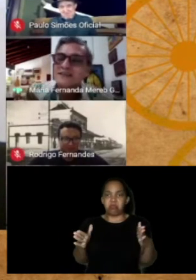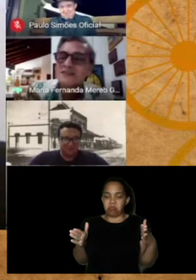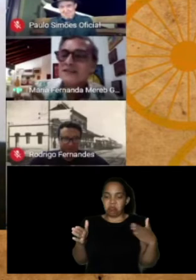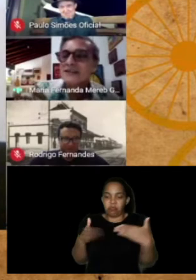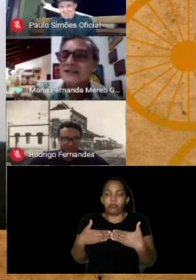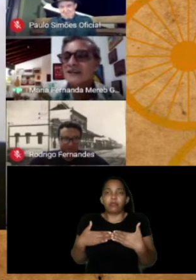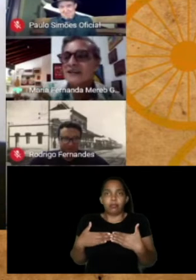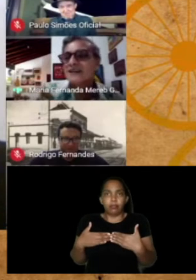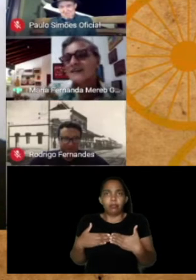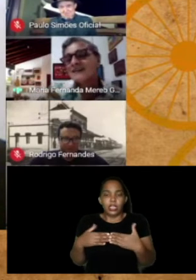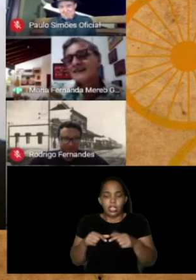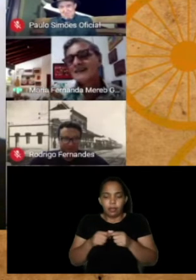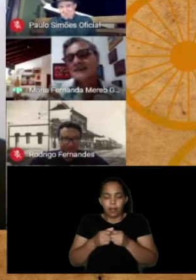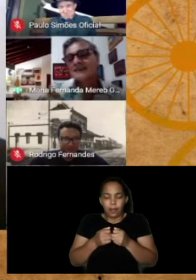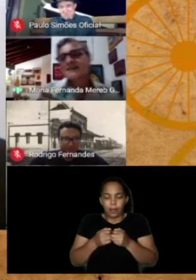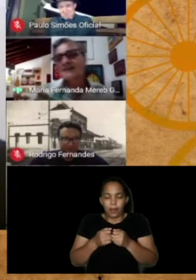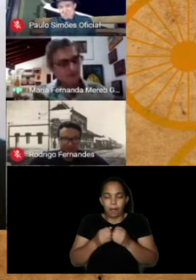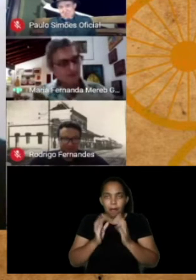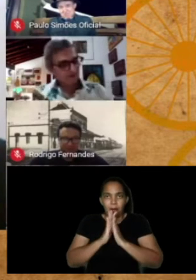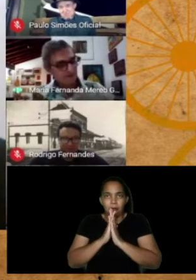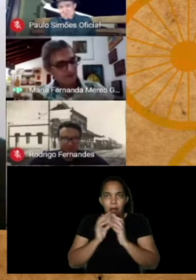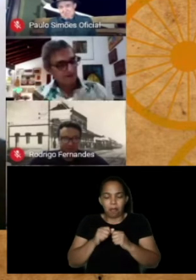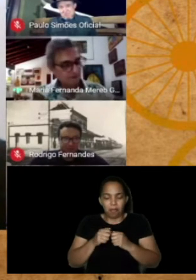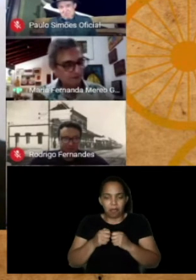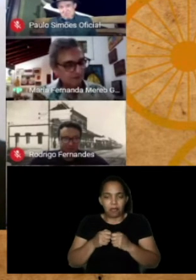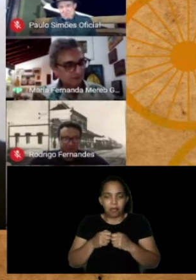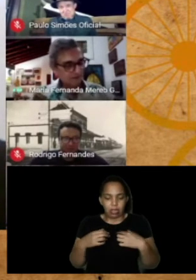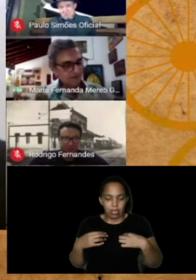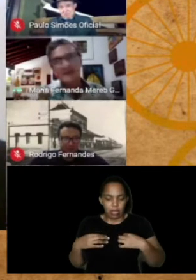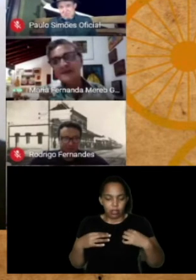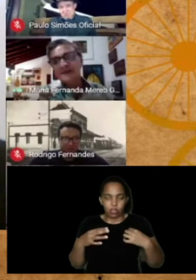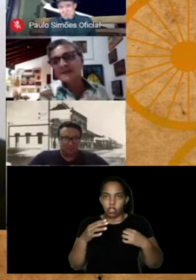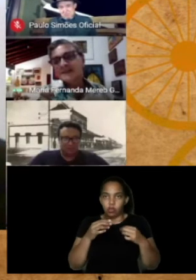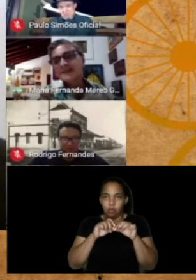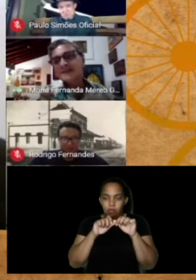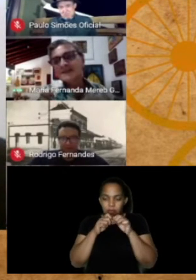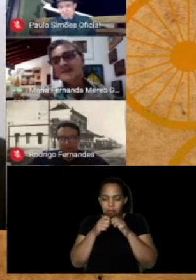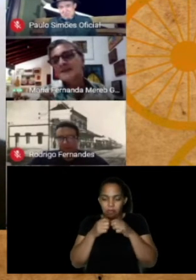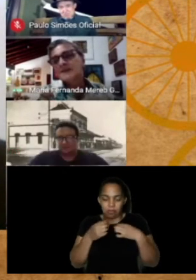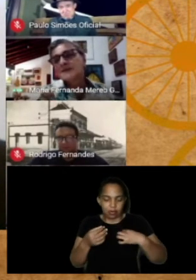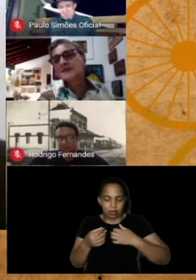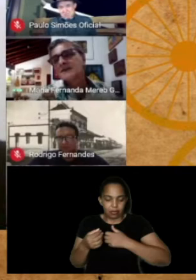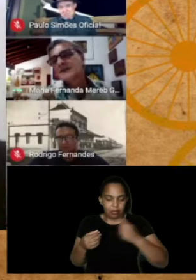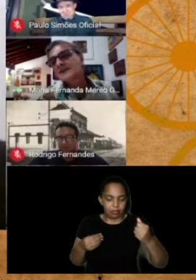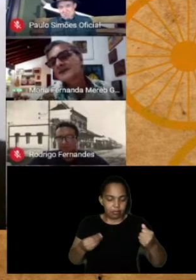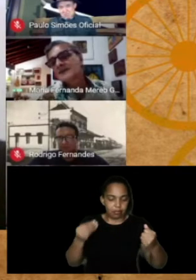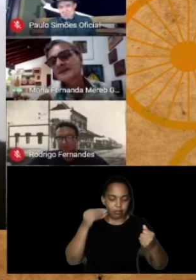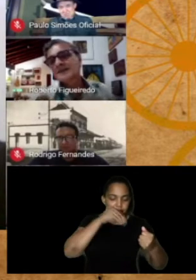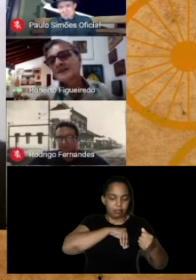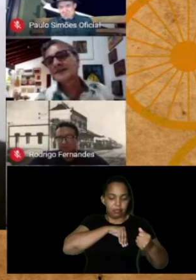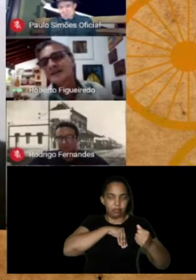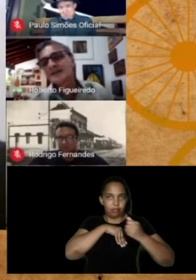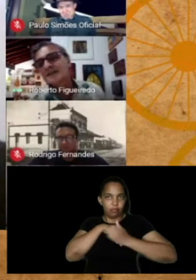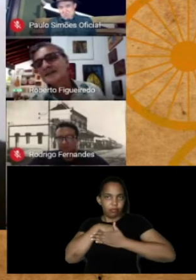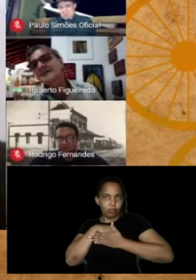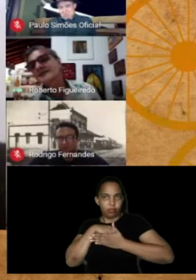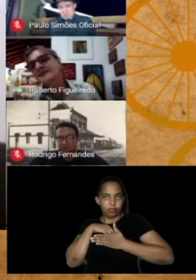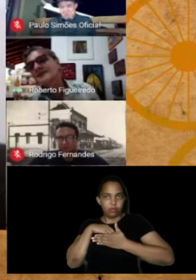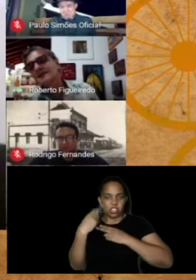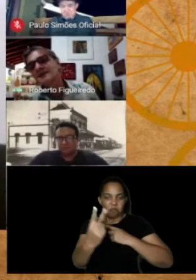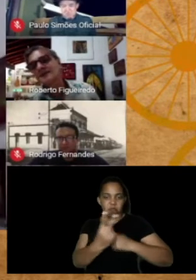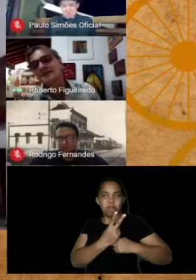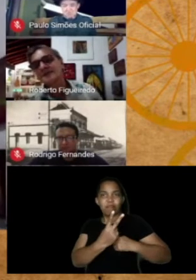uma reza. Dentro do colete dele ali, de couro, ele tinha uma reza que o